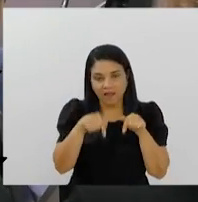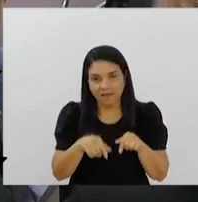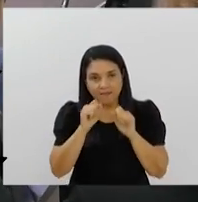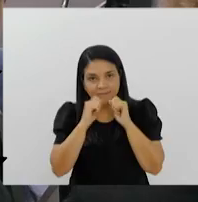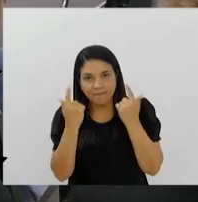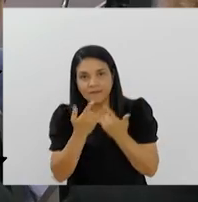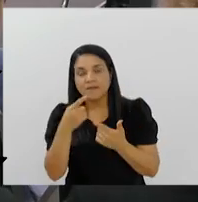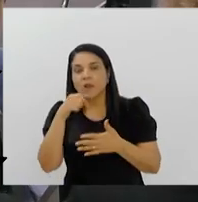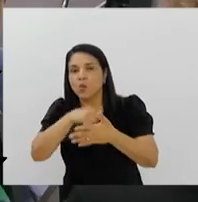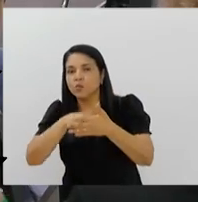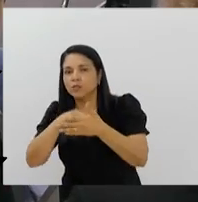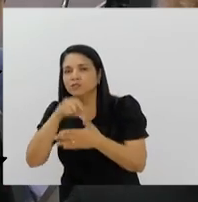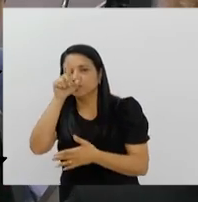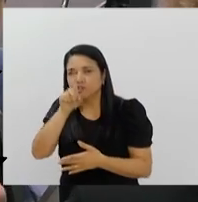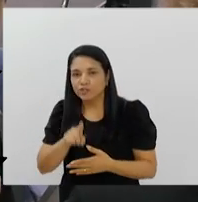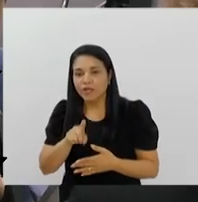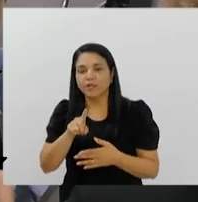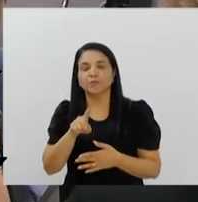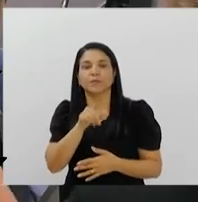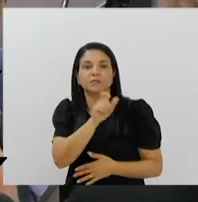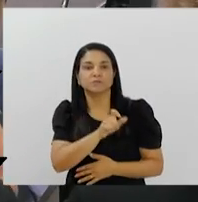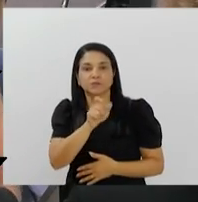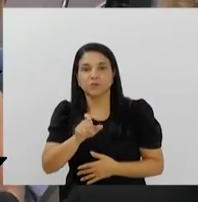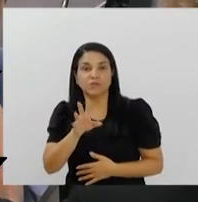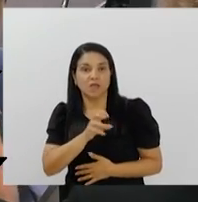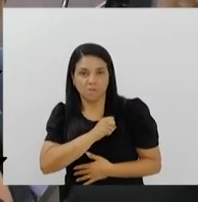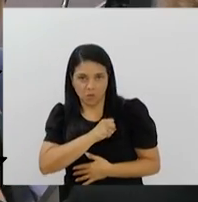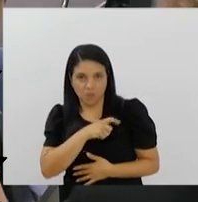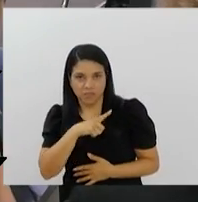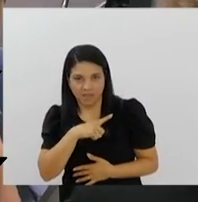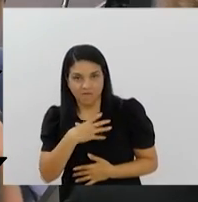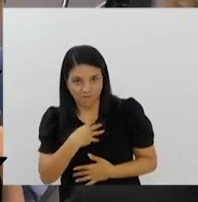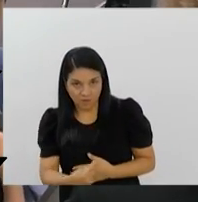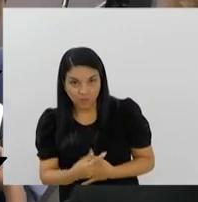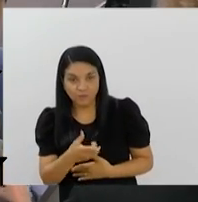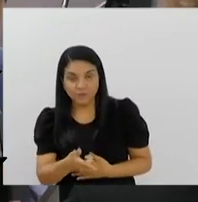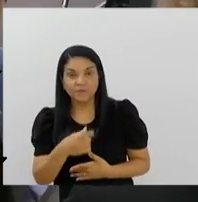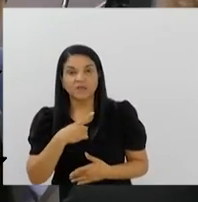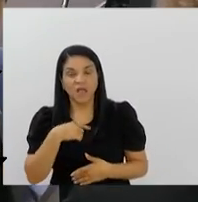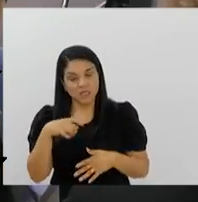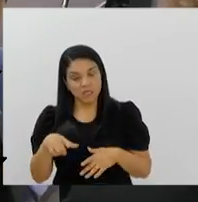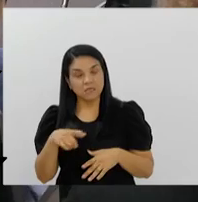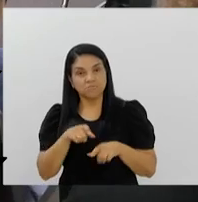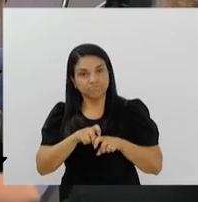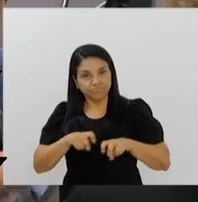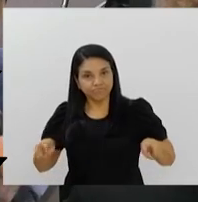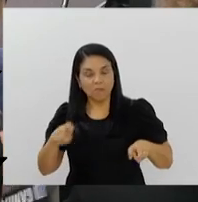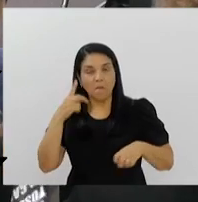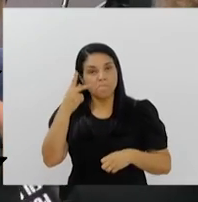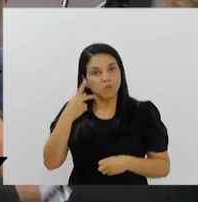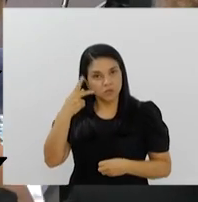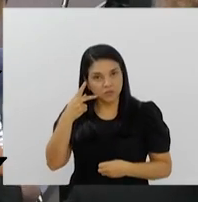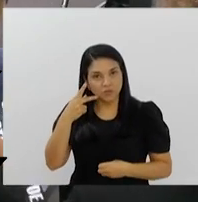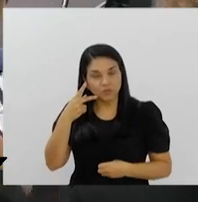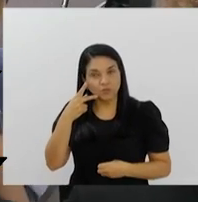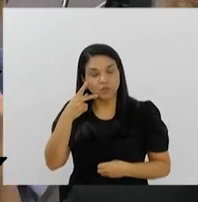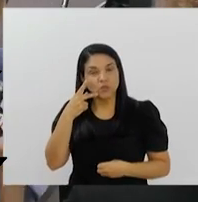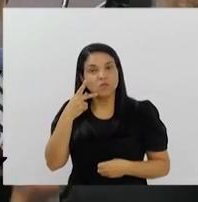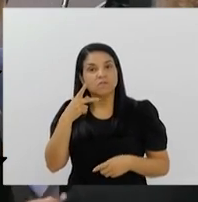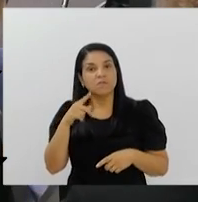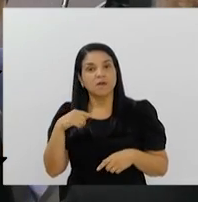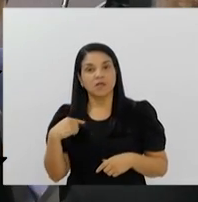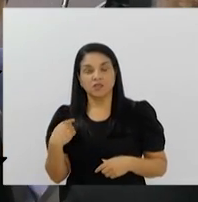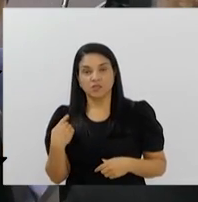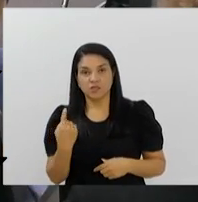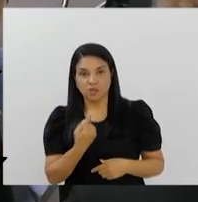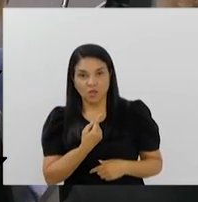direitos lutando pel pelas pessoas que vocês amam e falar que apesar de ser uma bancada aqui de políticos acho que aqui a gente completamente pelo menos